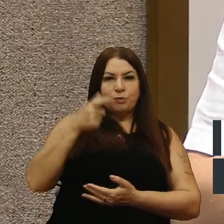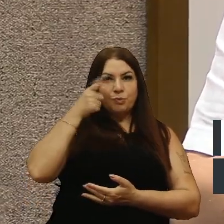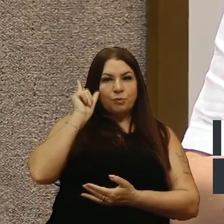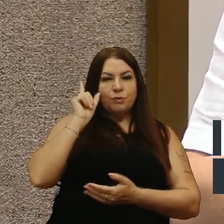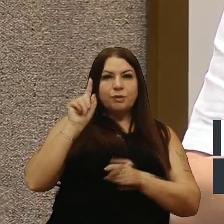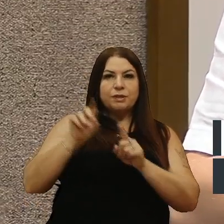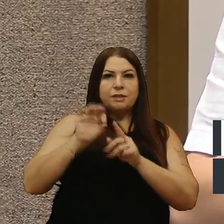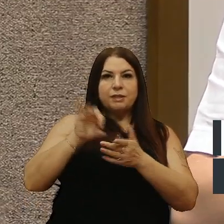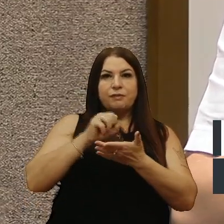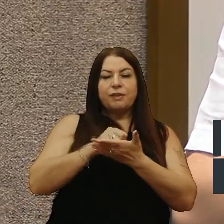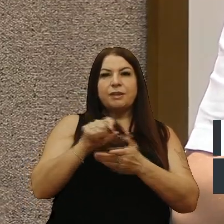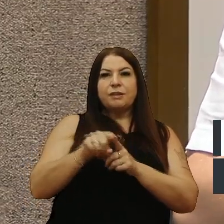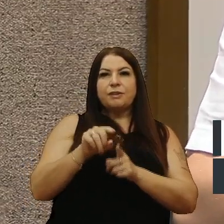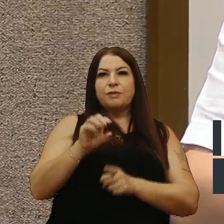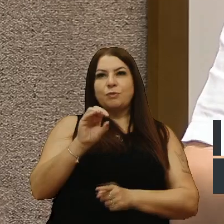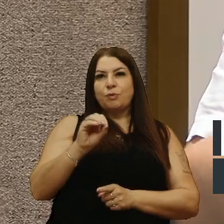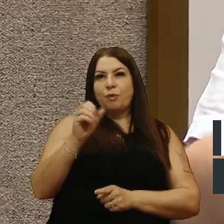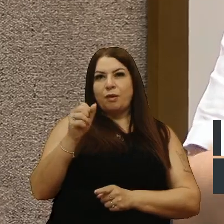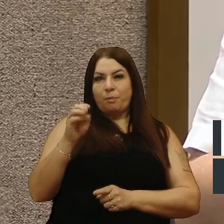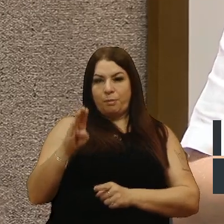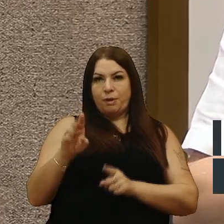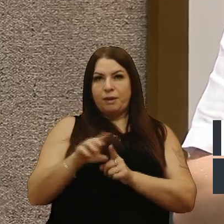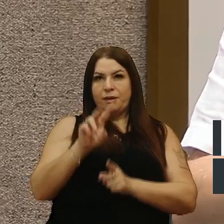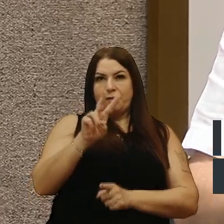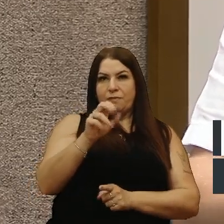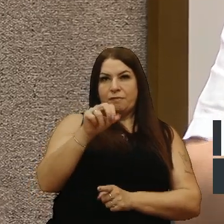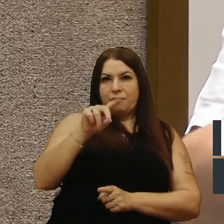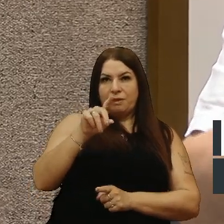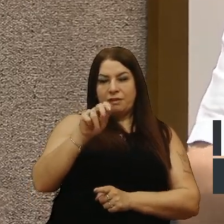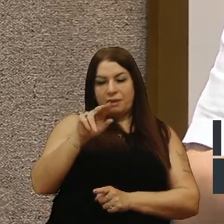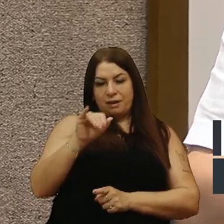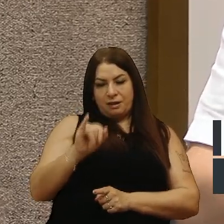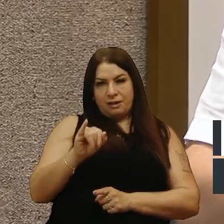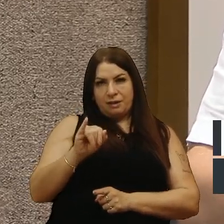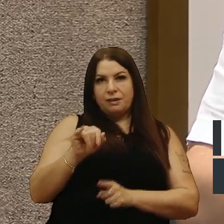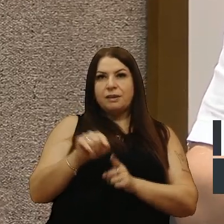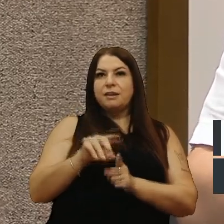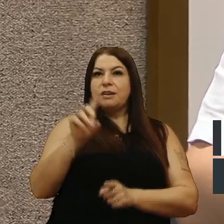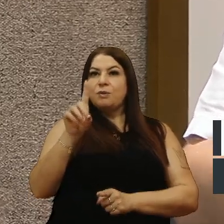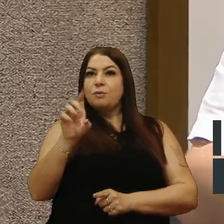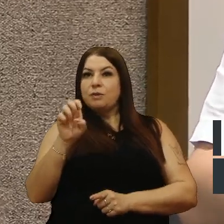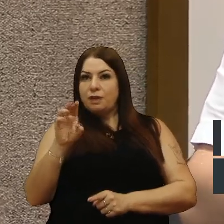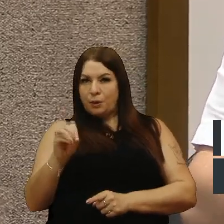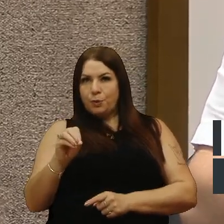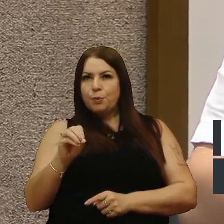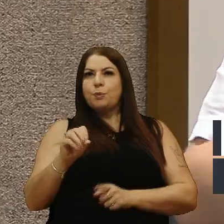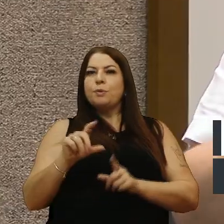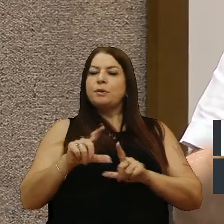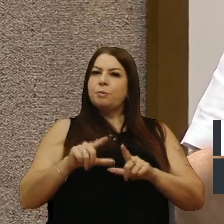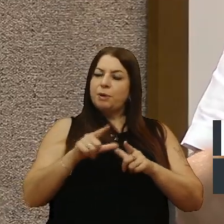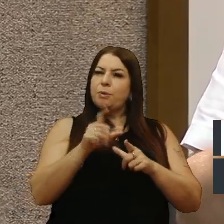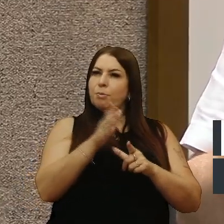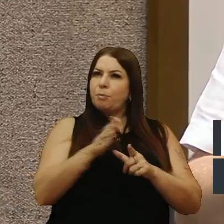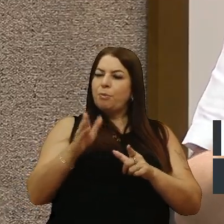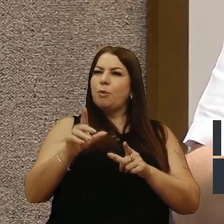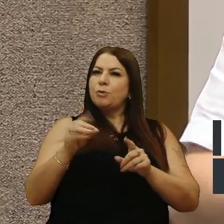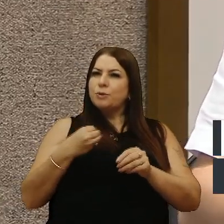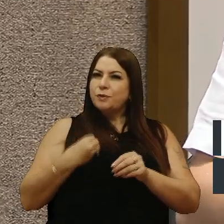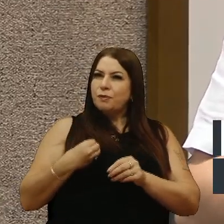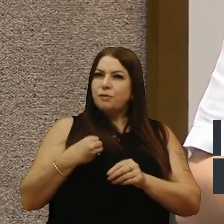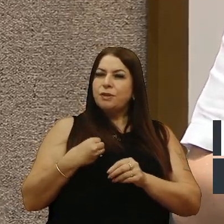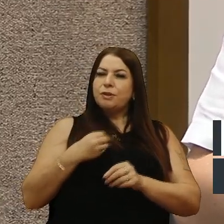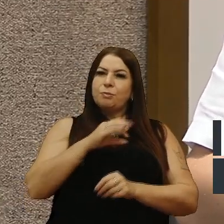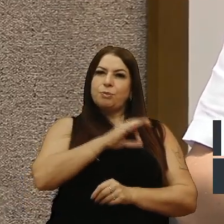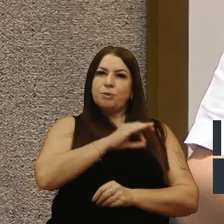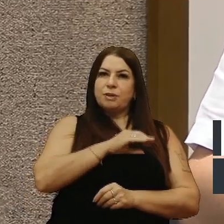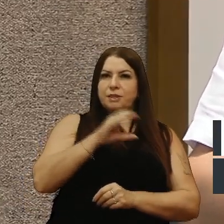quadros da Ordem dos Advogados do Brasil, Vanderlei Maia, o Deco. Dedicou uma parcela significativa da sua vida à Polícia